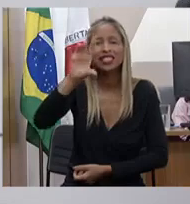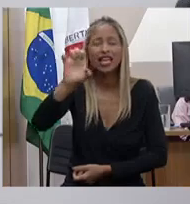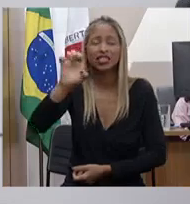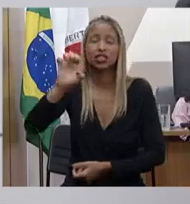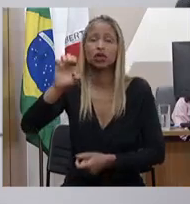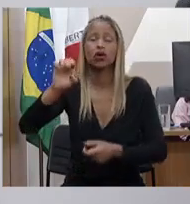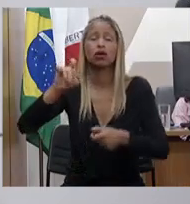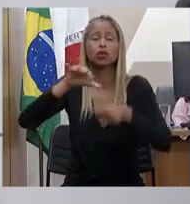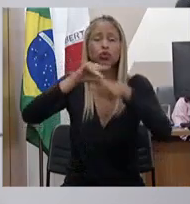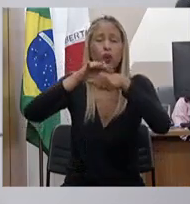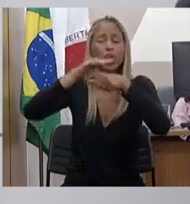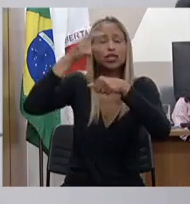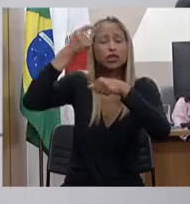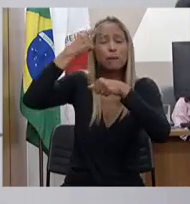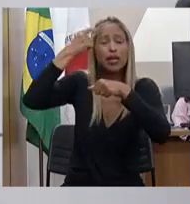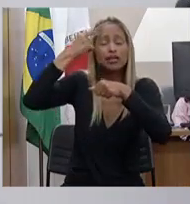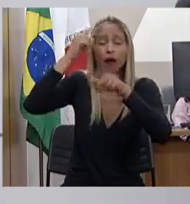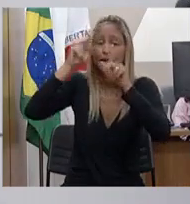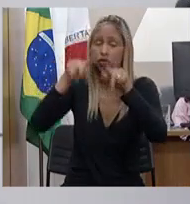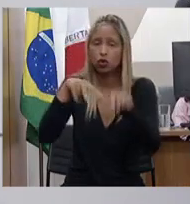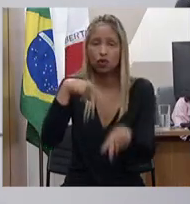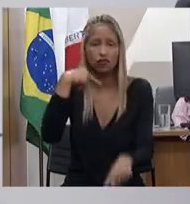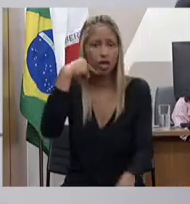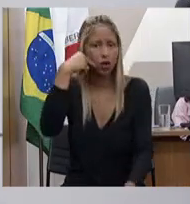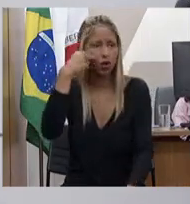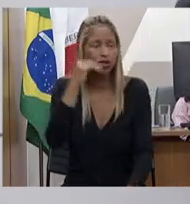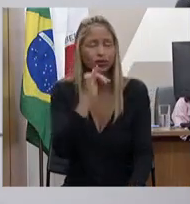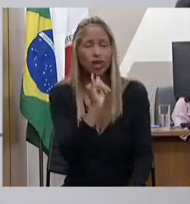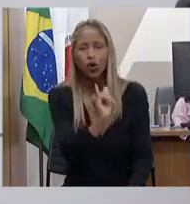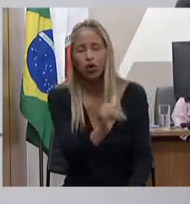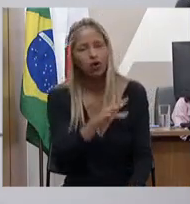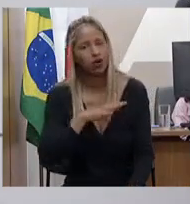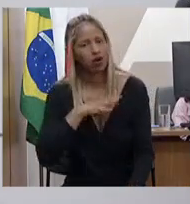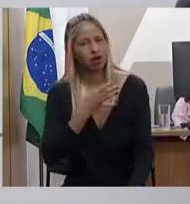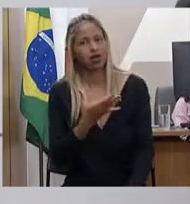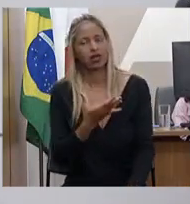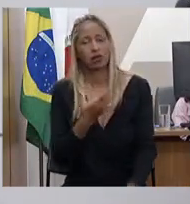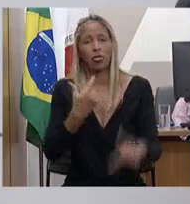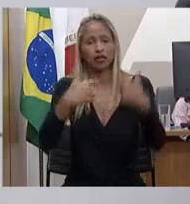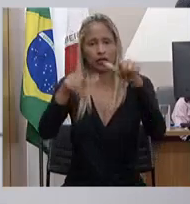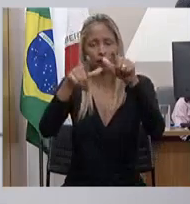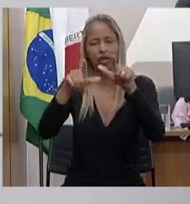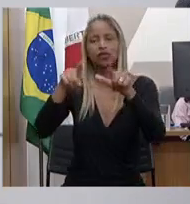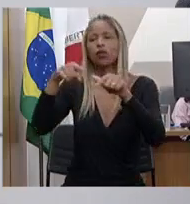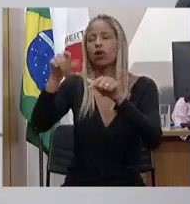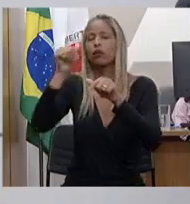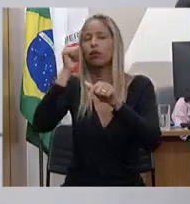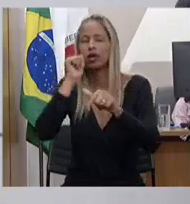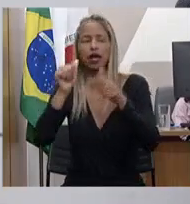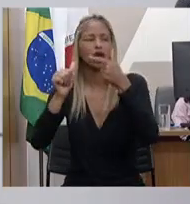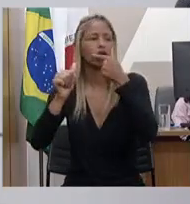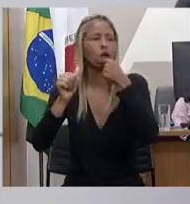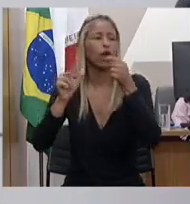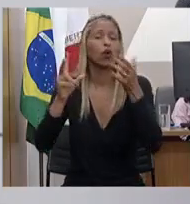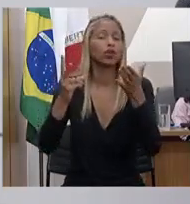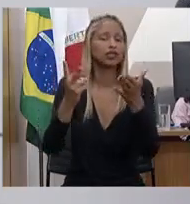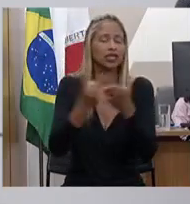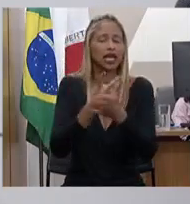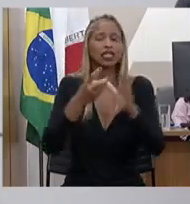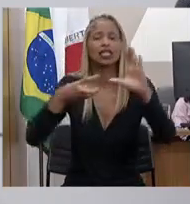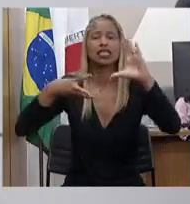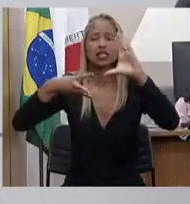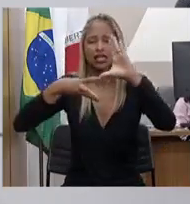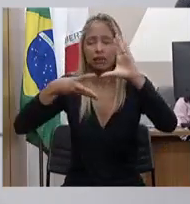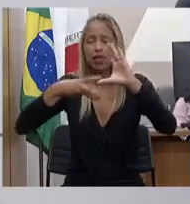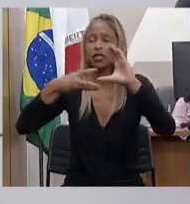que as pessoas têm vergonha de falar trabalhador trabalhadora tá lá bancários Acontece muito isso na semente quando eu